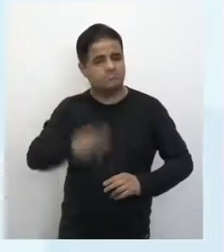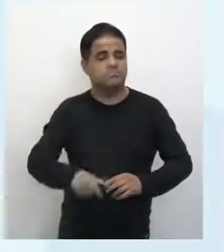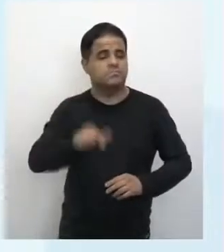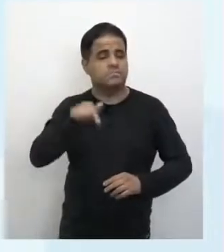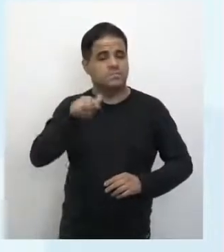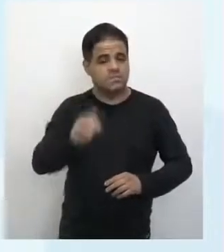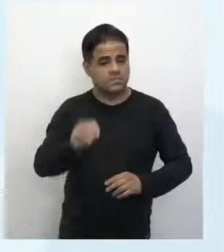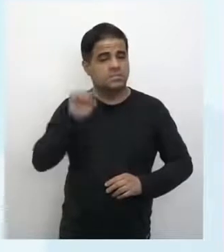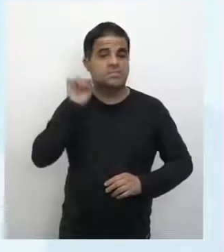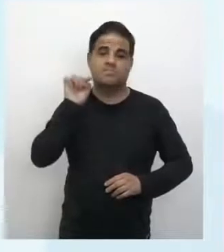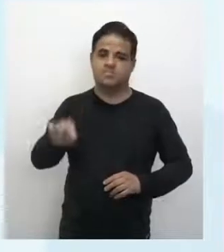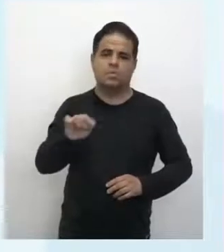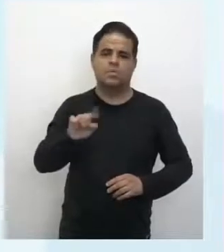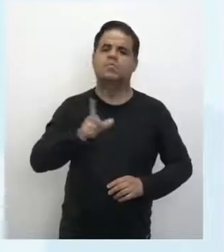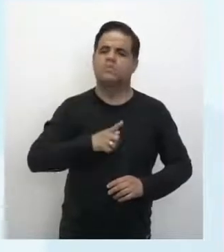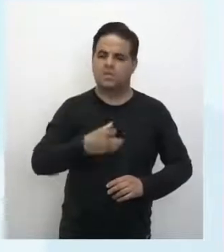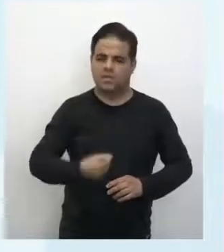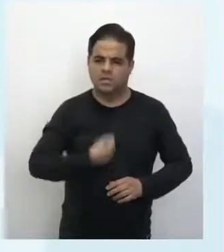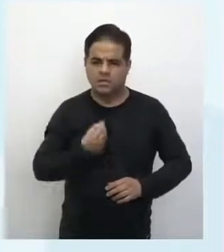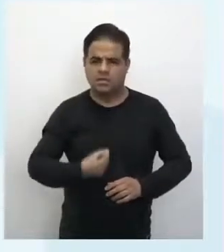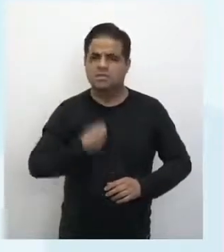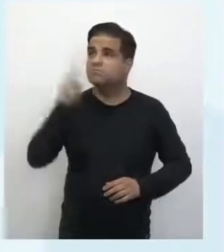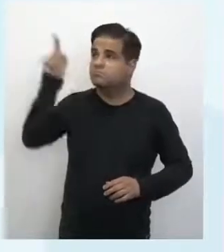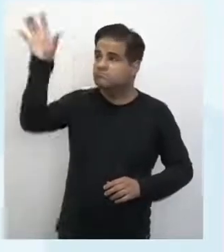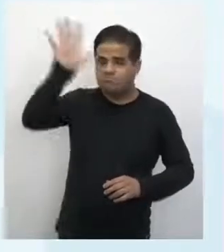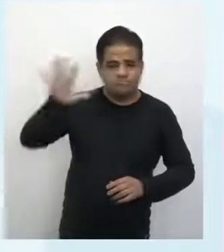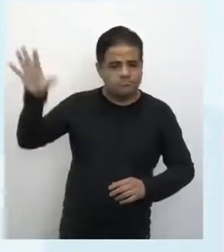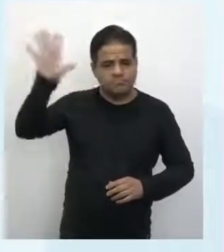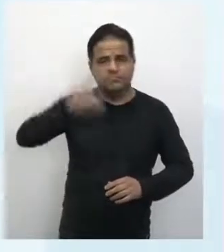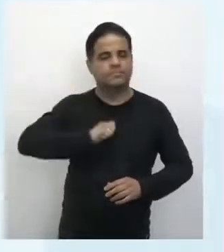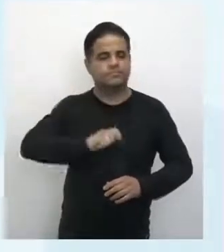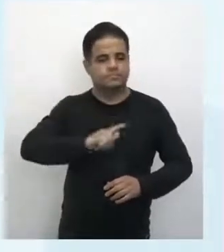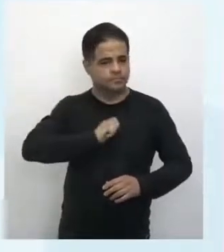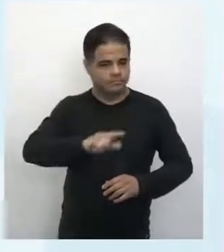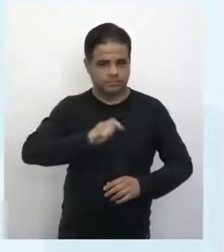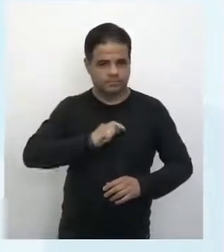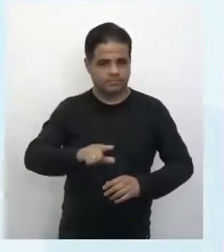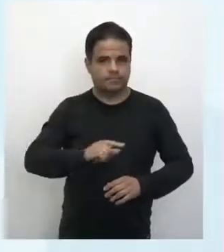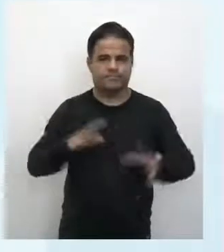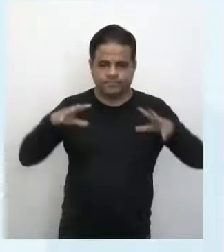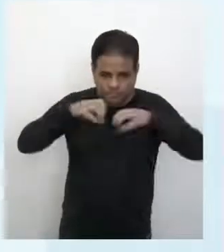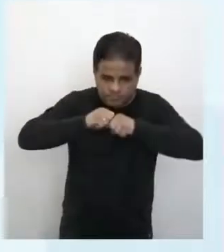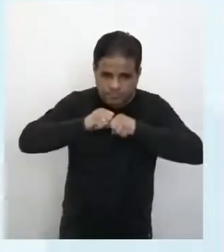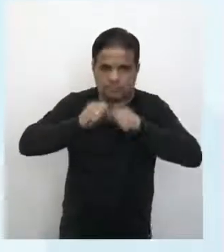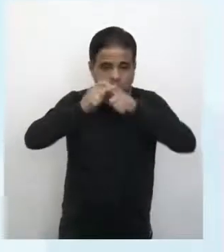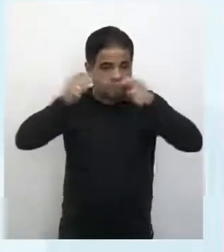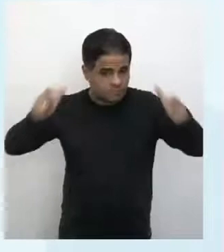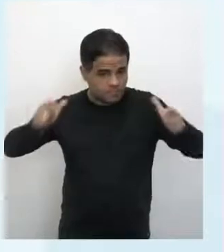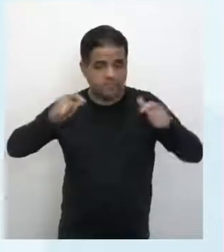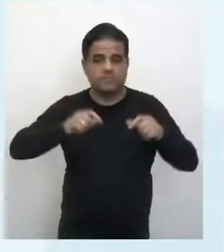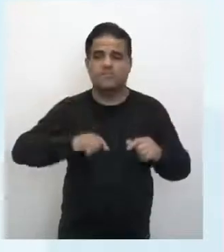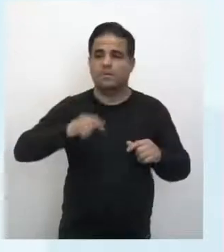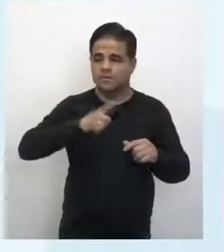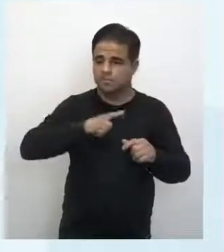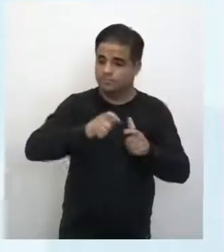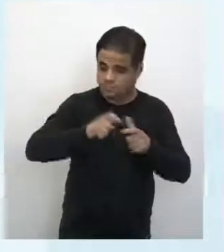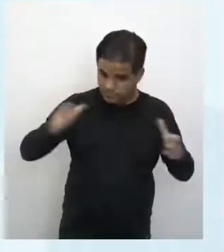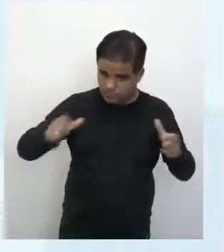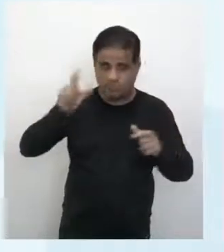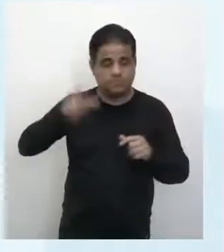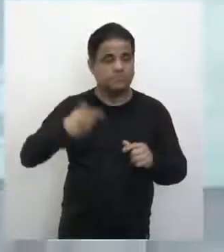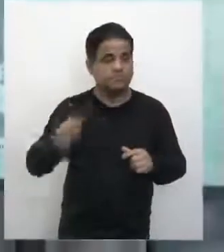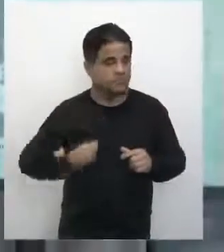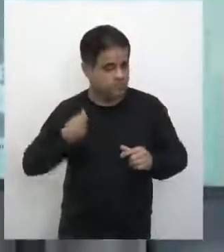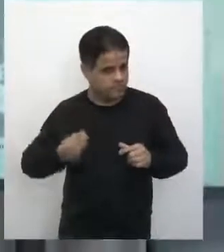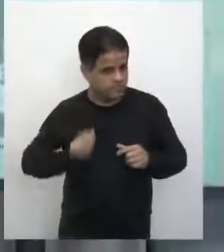de 70 mil deles vivem aí nessa região que está em azul escuro, e boa parte deles, a maioria,